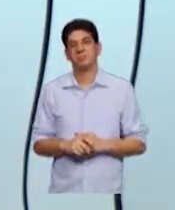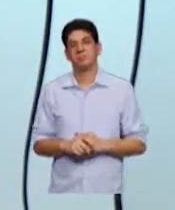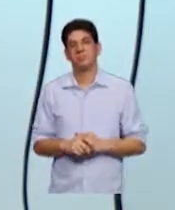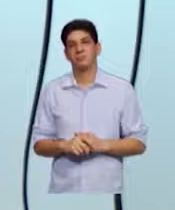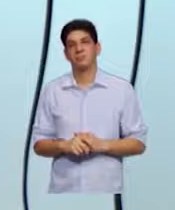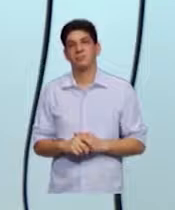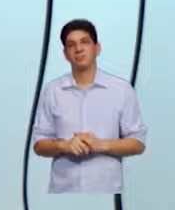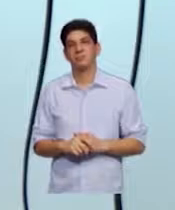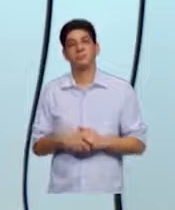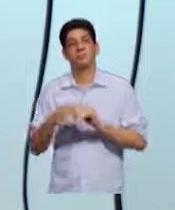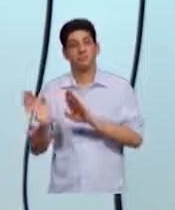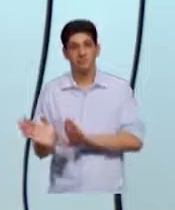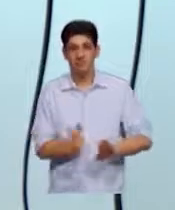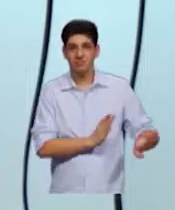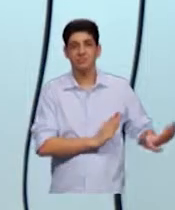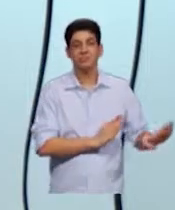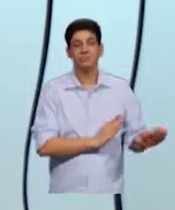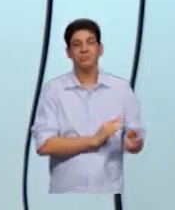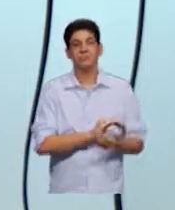Nós